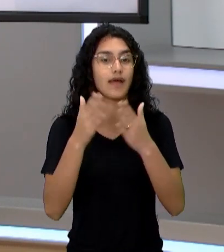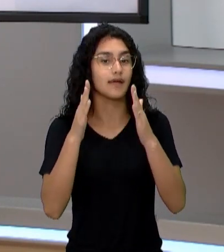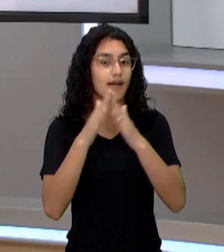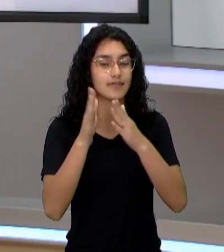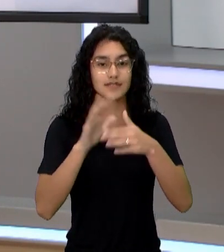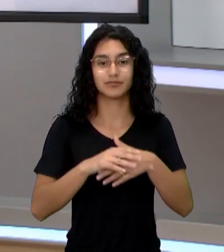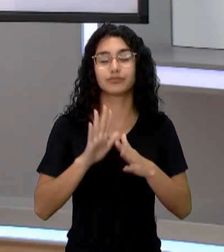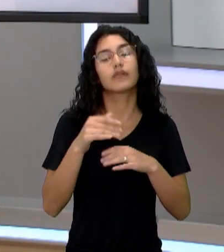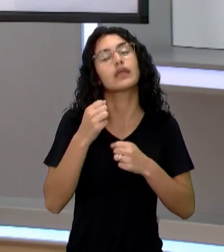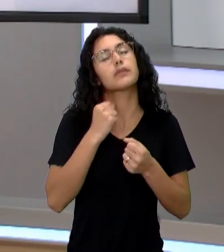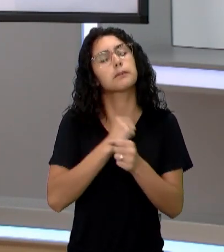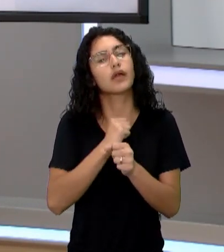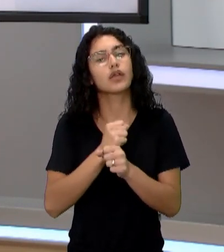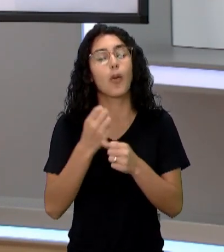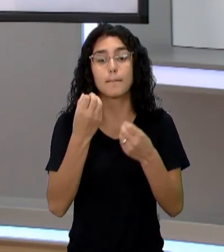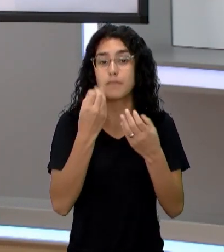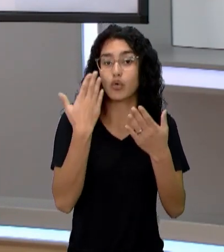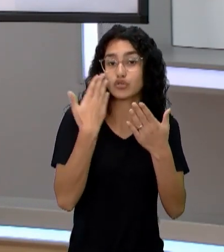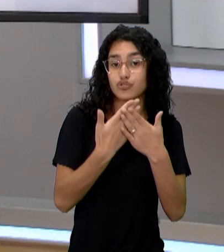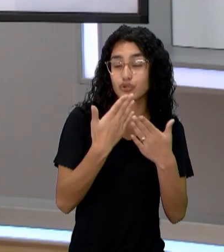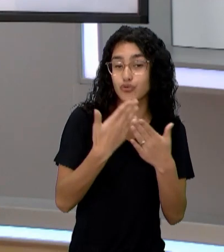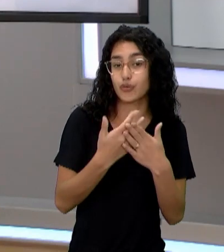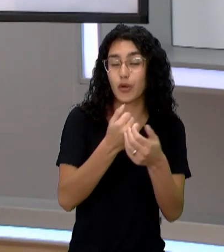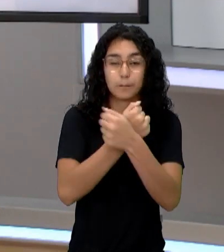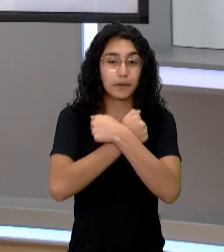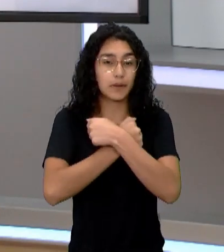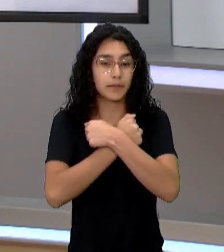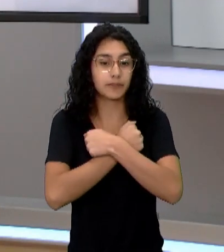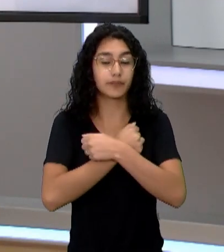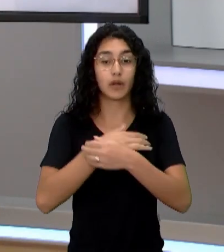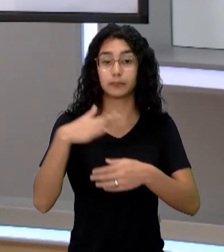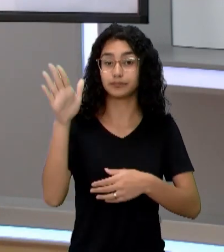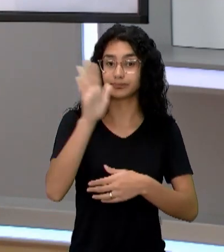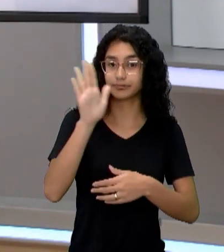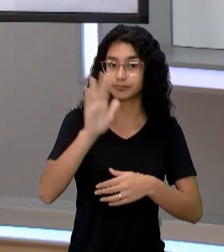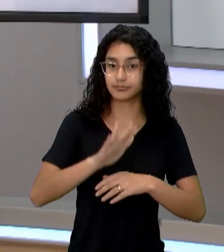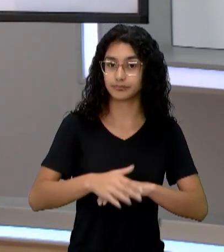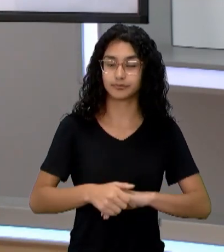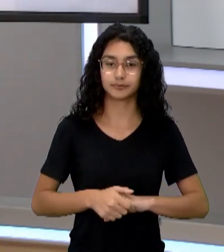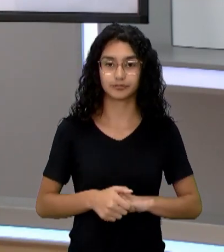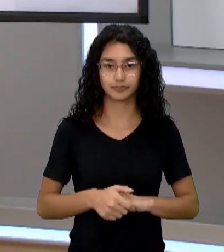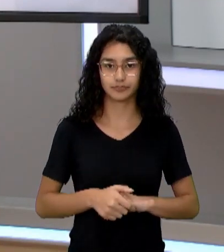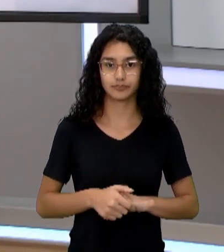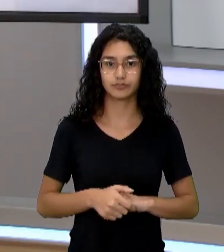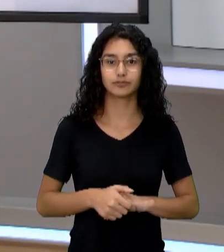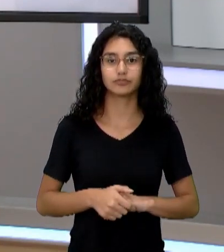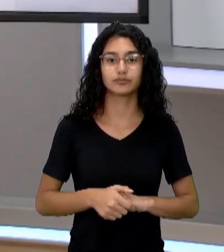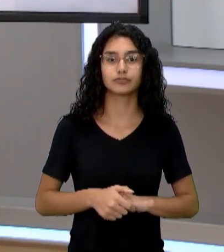E espero que vocês tenham bons estudos. Um grande abraço e até a próxima. Tchau, tchau.